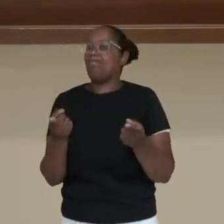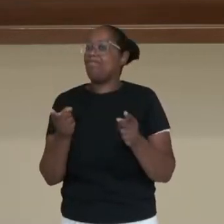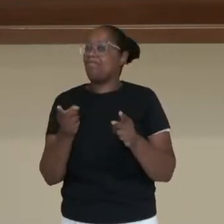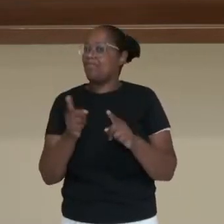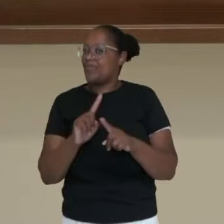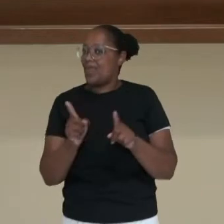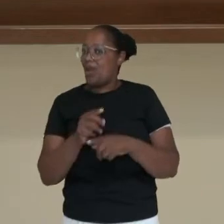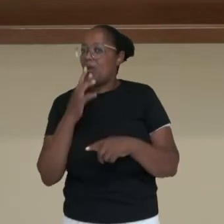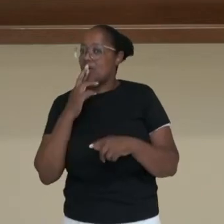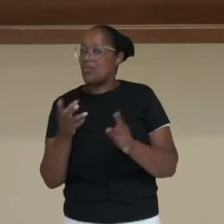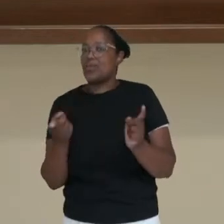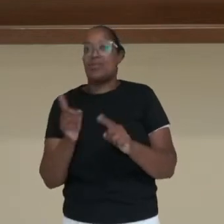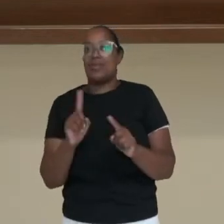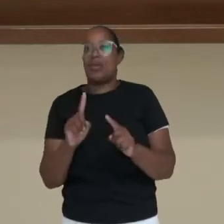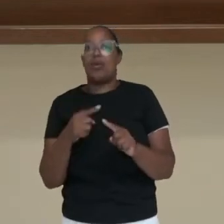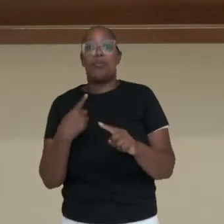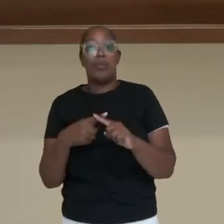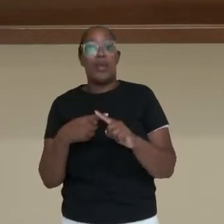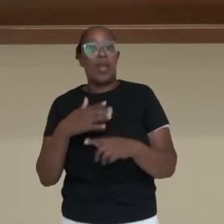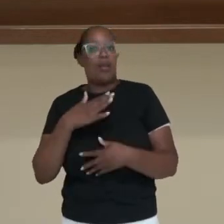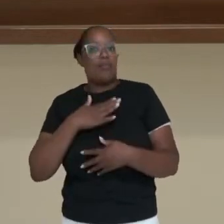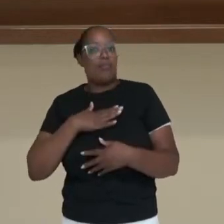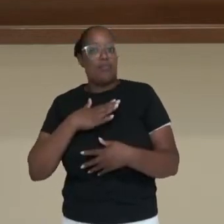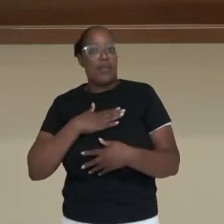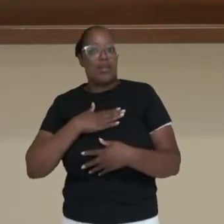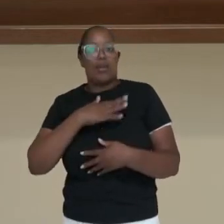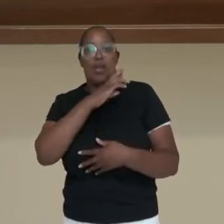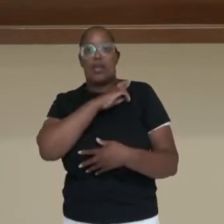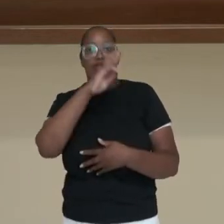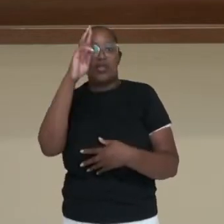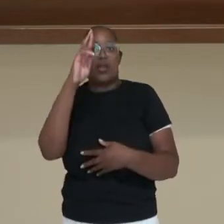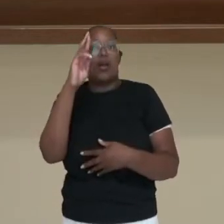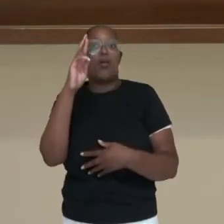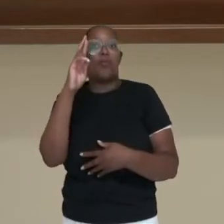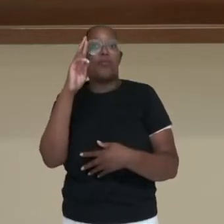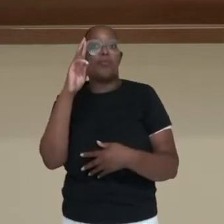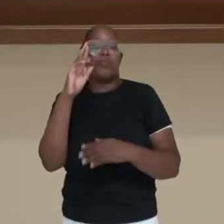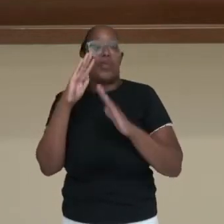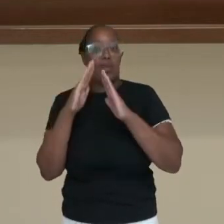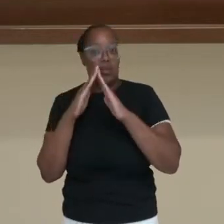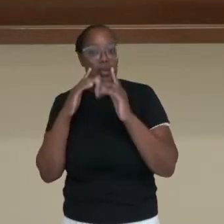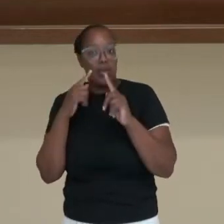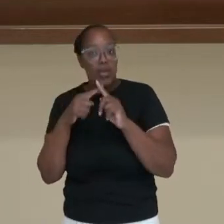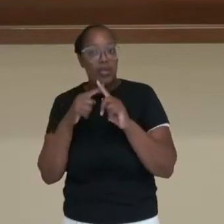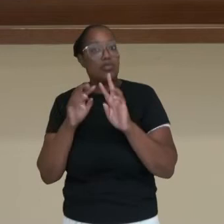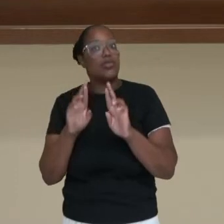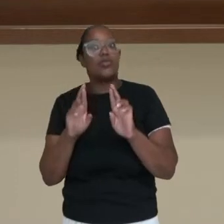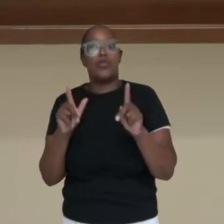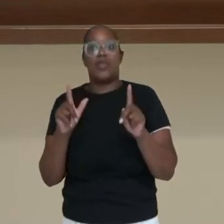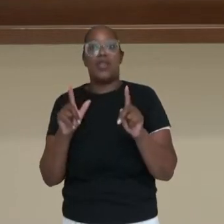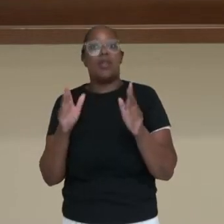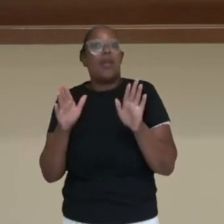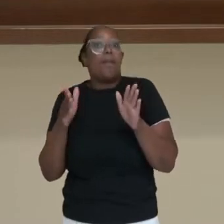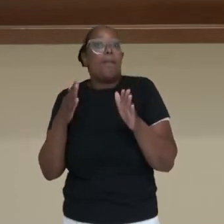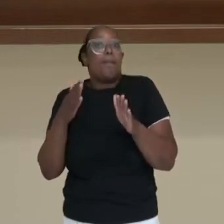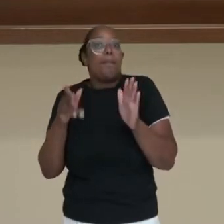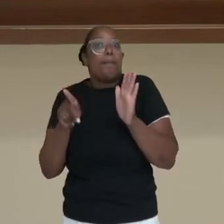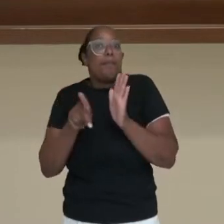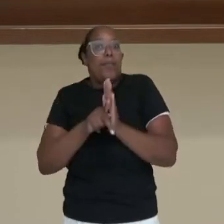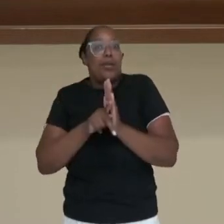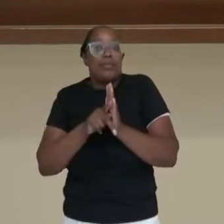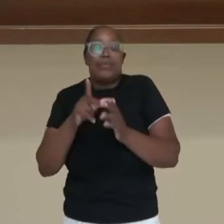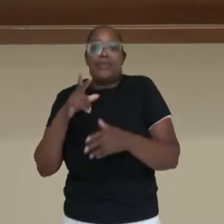A minha religiosidade, ela está no meu íntimo, na minha esfera privada. A escola não é um lugar